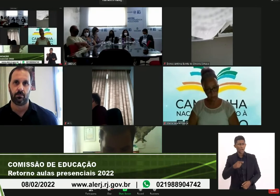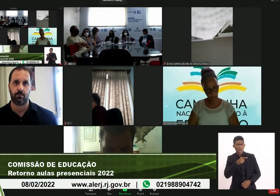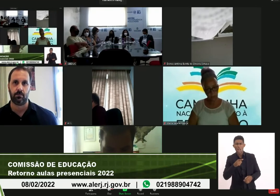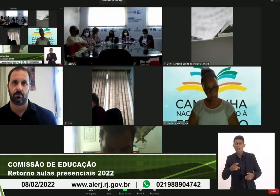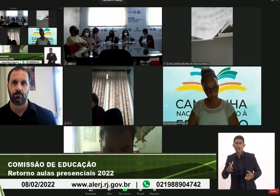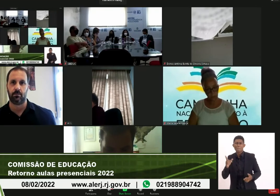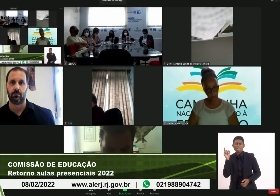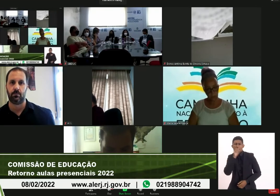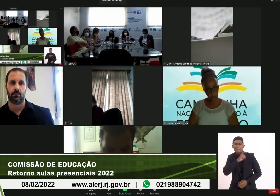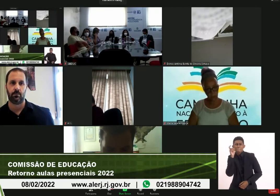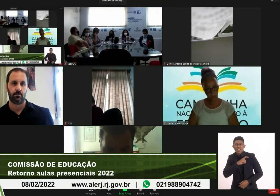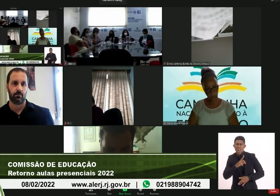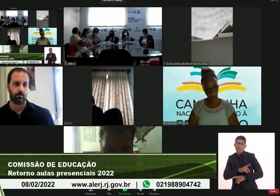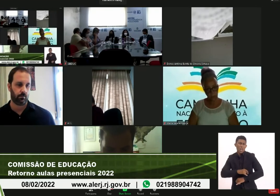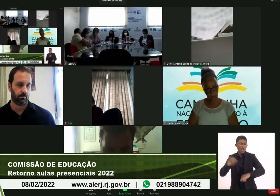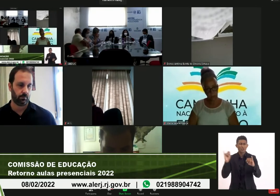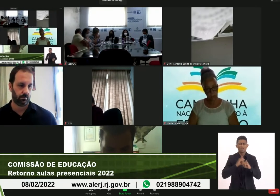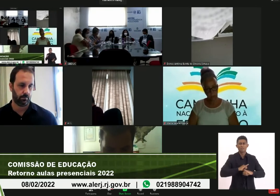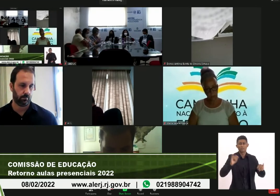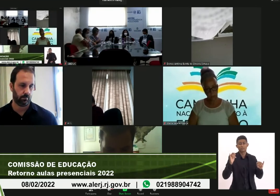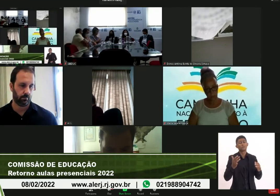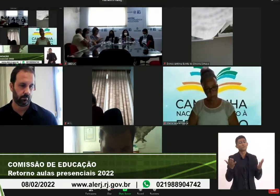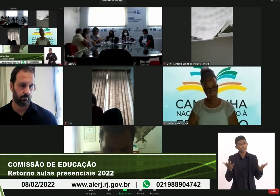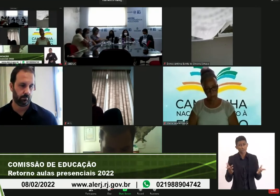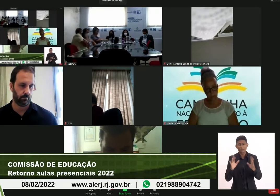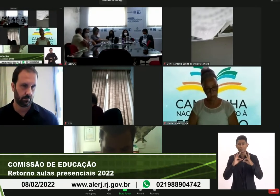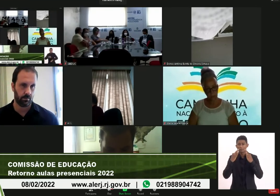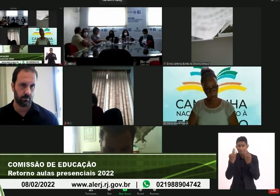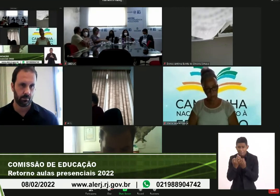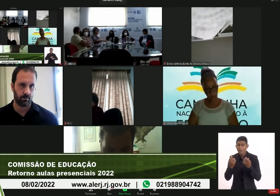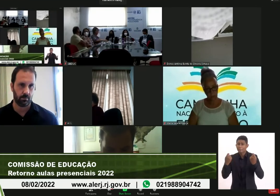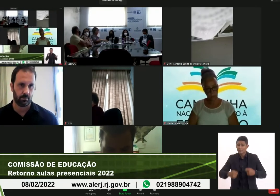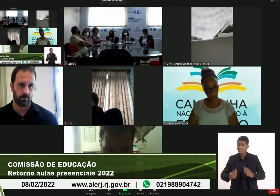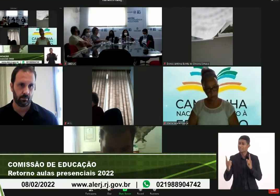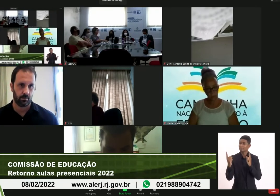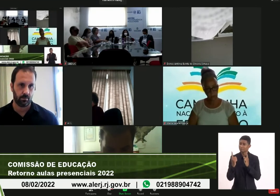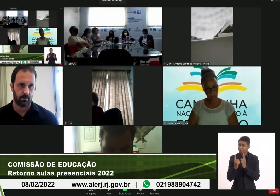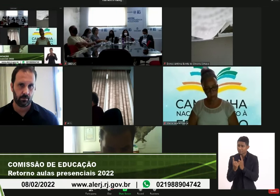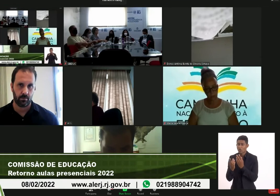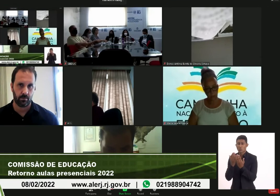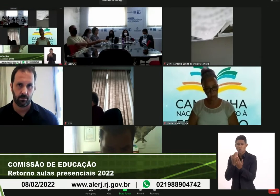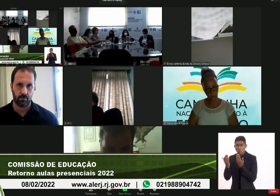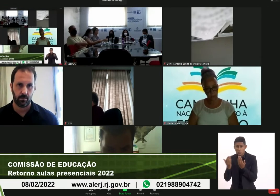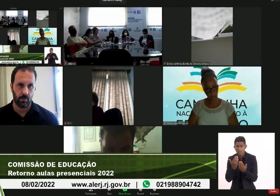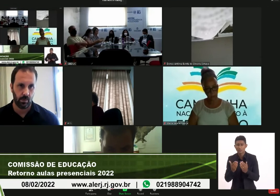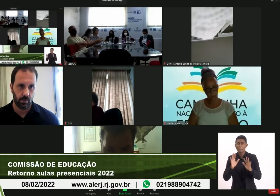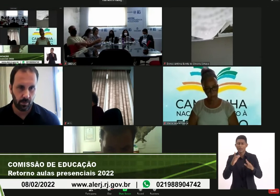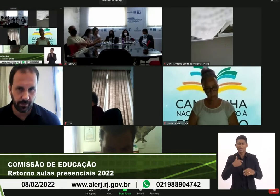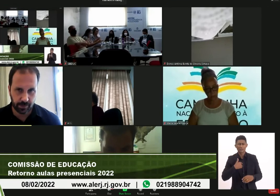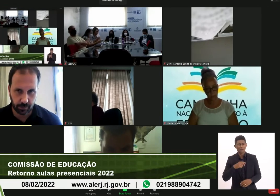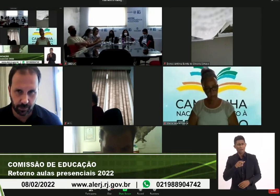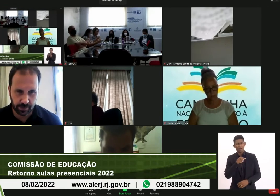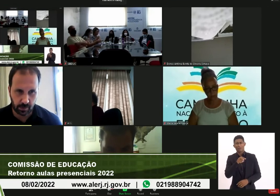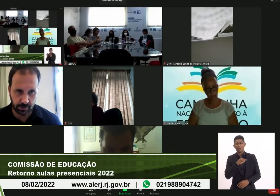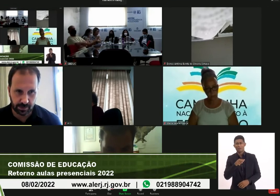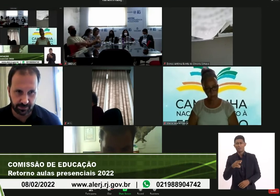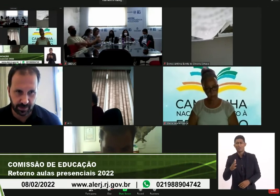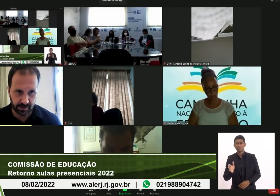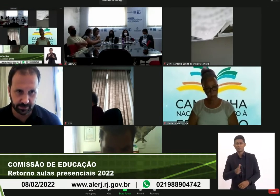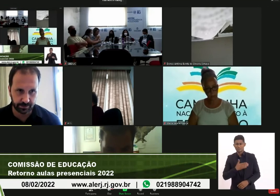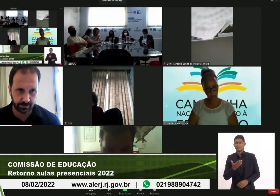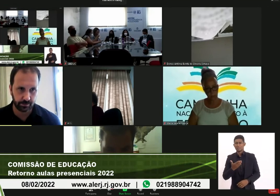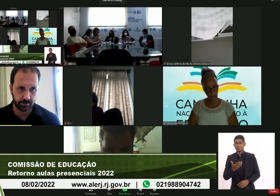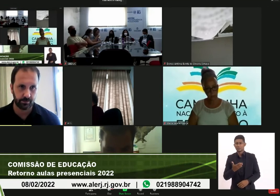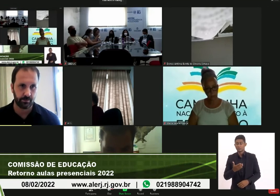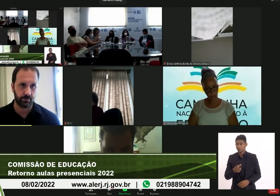fake news. Então, tem que chamar a família e tem que fazer uma campanha. Agora, a minha pergunta, o que me assusta... Flávio, o seu áudio está